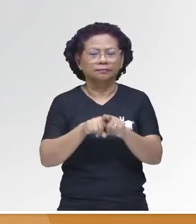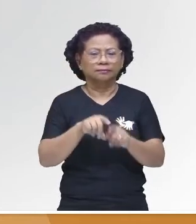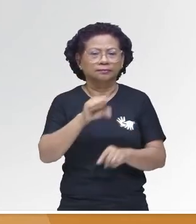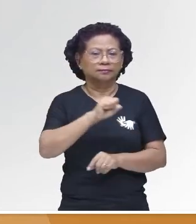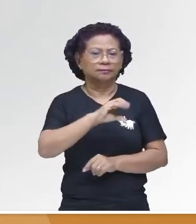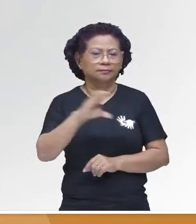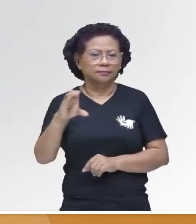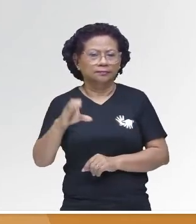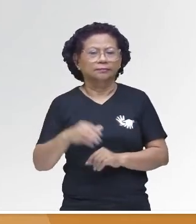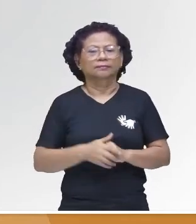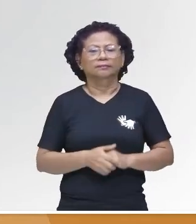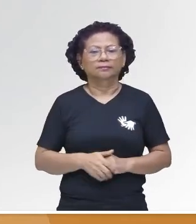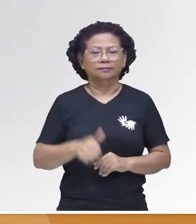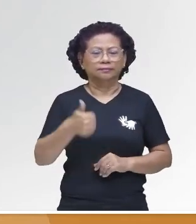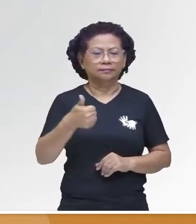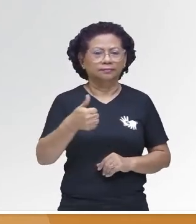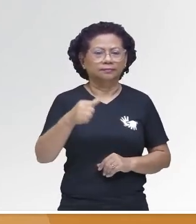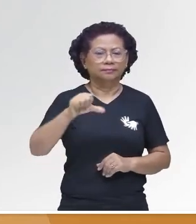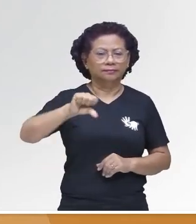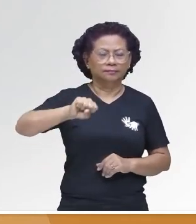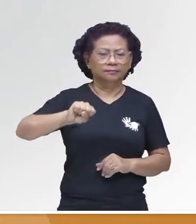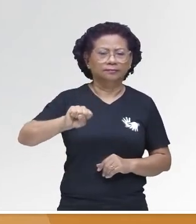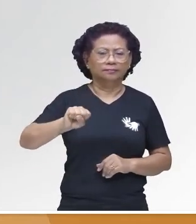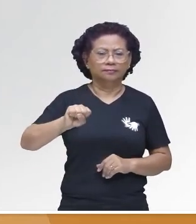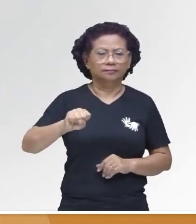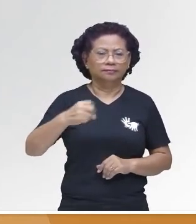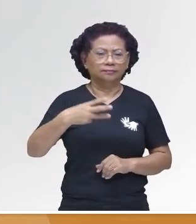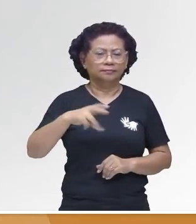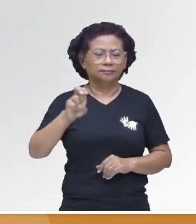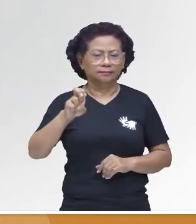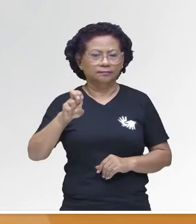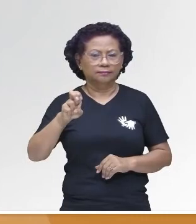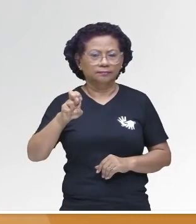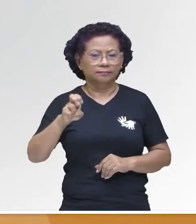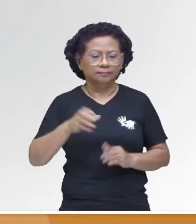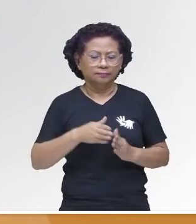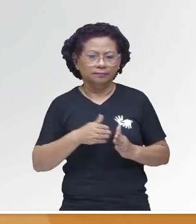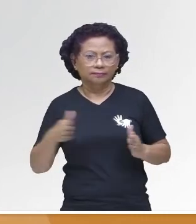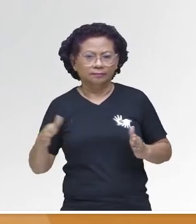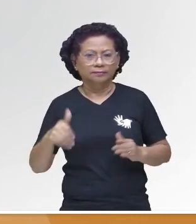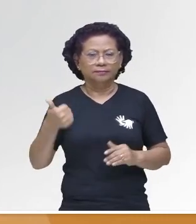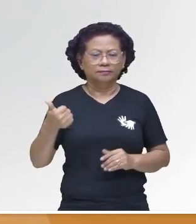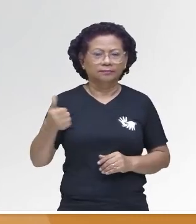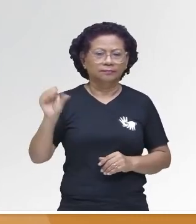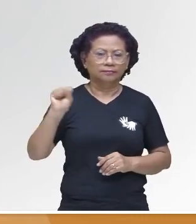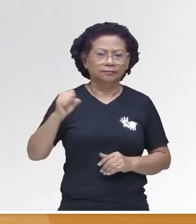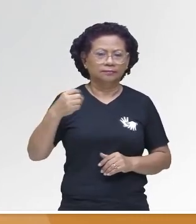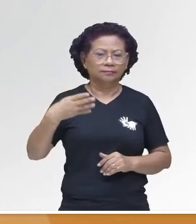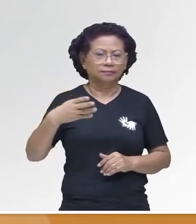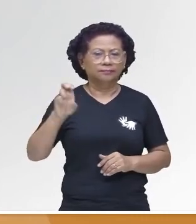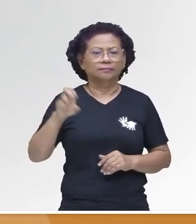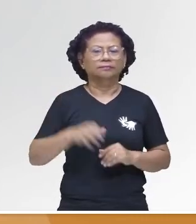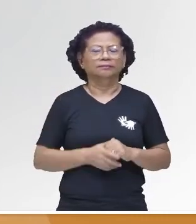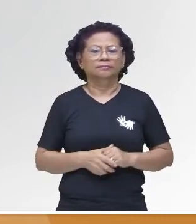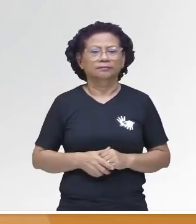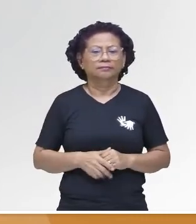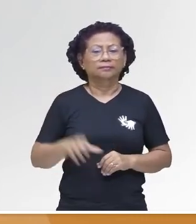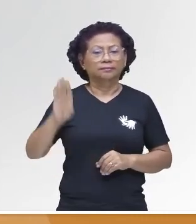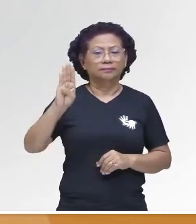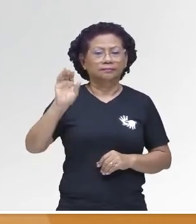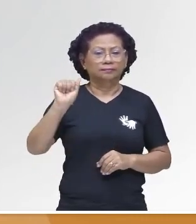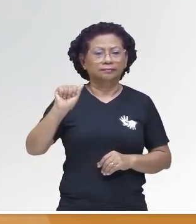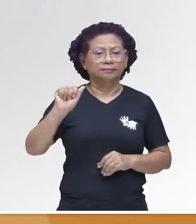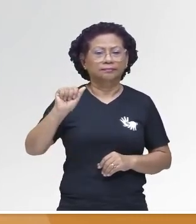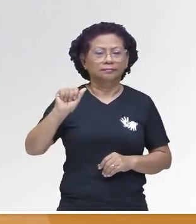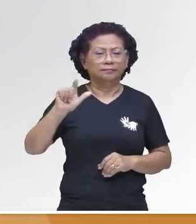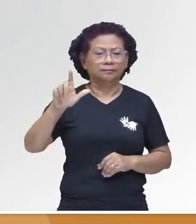essa aqui ela passa o período regencial em 5 anos. Balaiada, que ocorre no Maranhão, e a